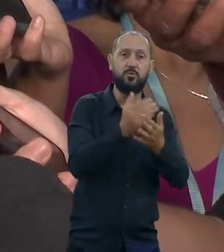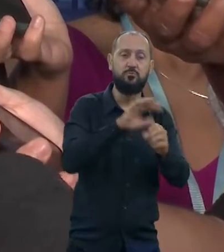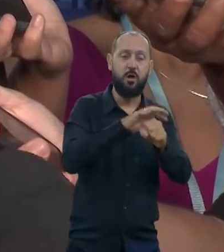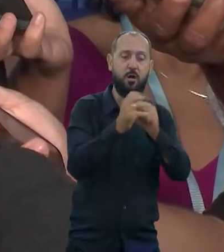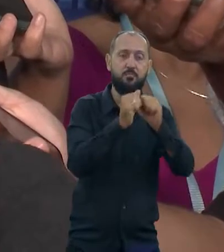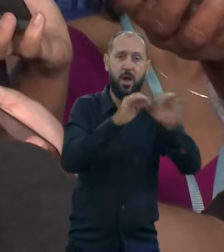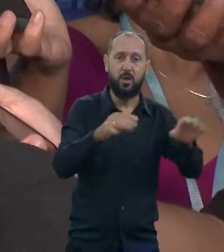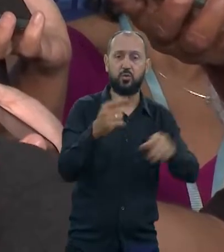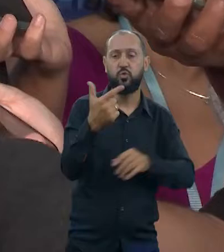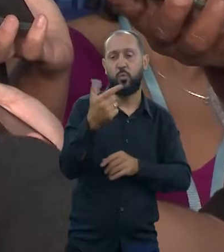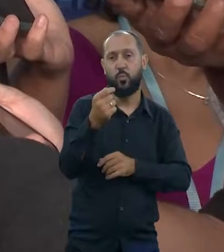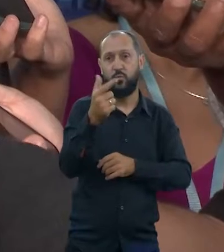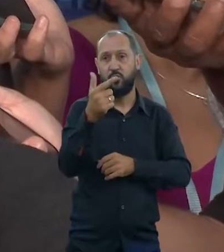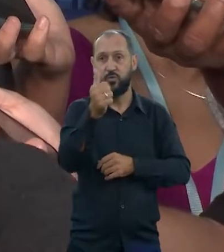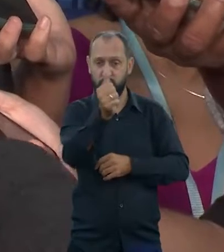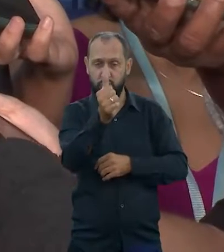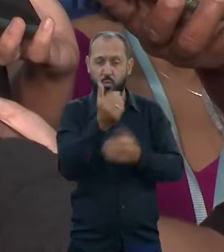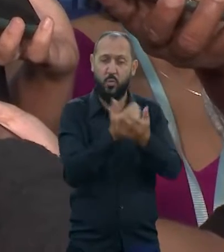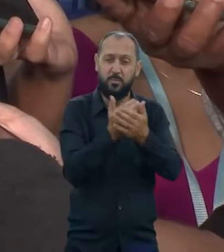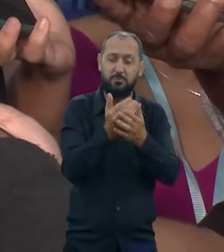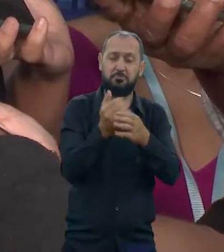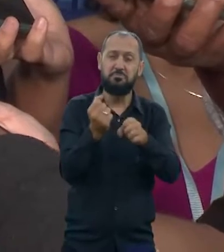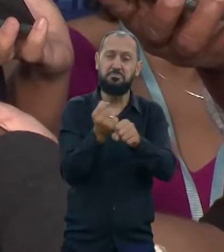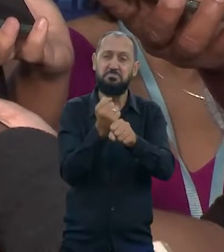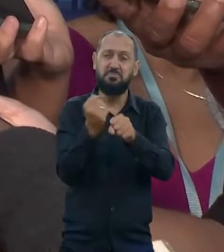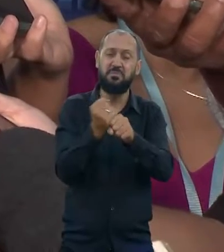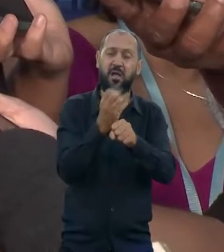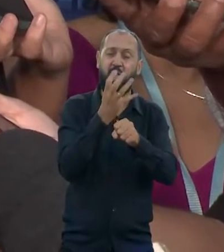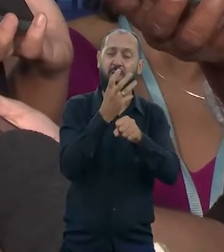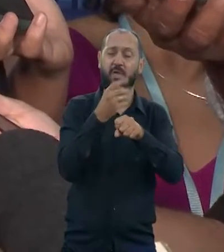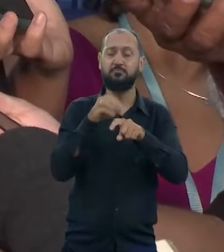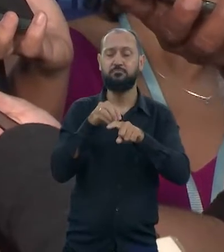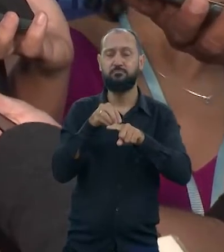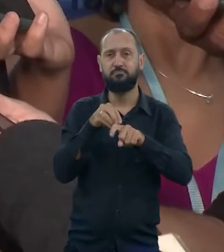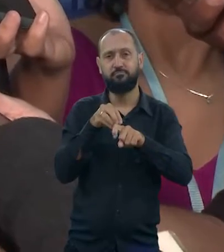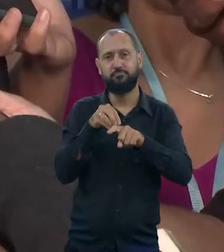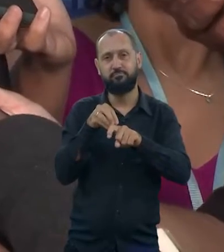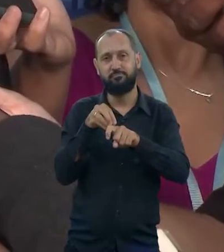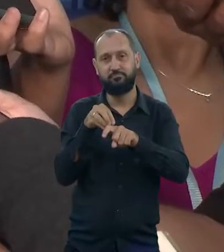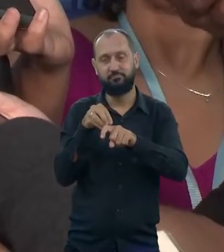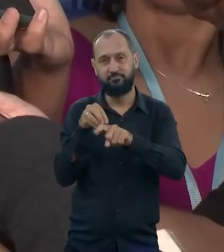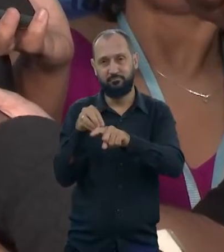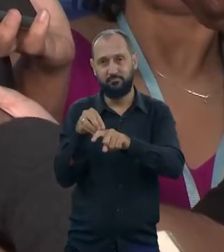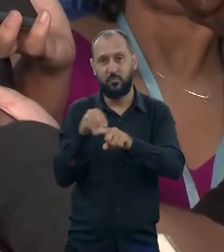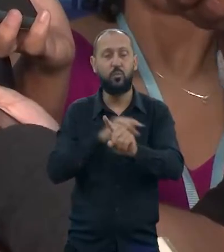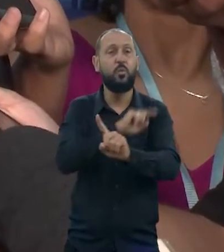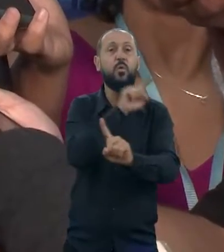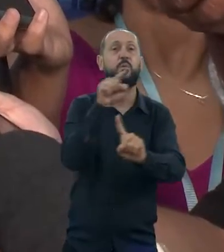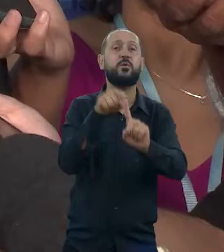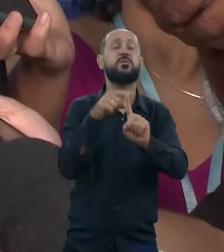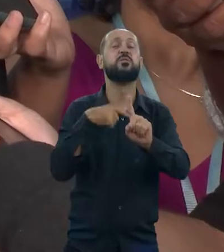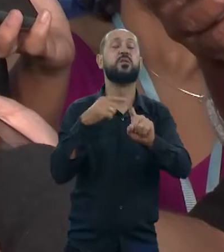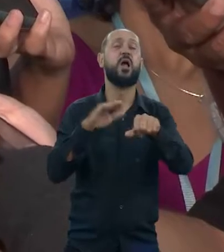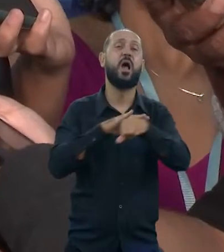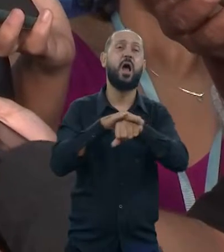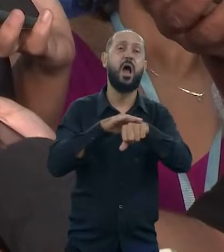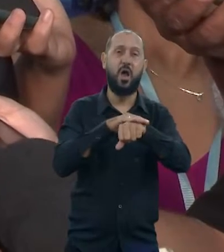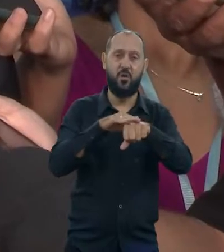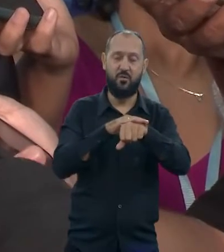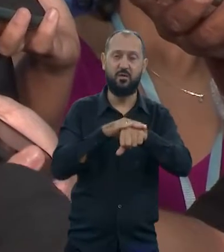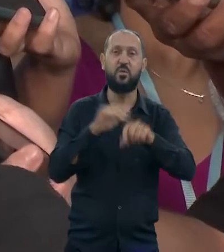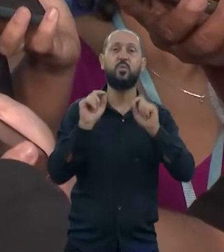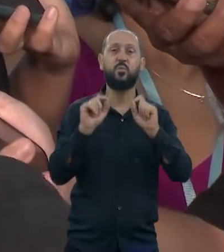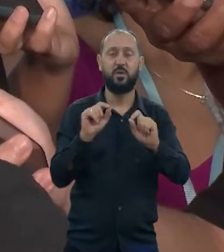pandemia e em 2021 iniciou-se uma reforma que está andando de maneira muito devagar. E o objetivo dessa